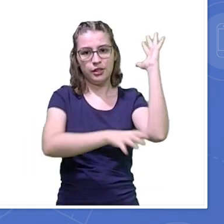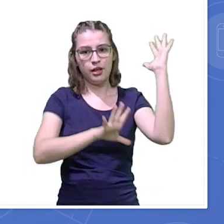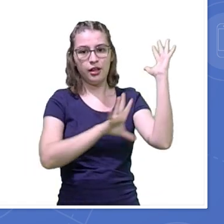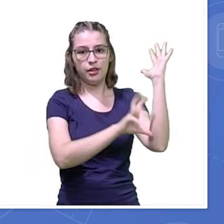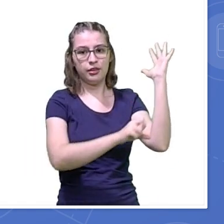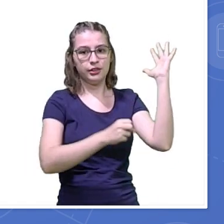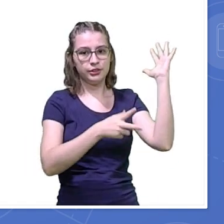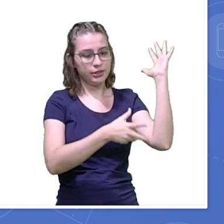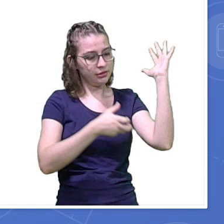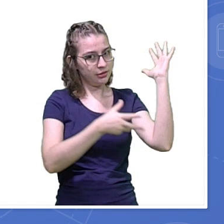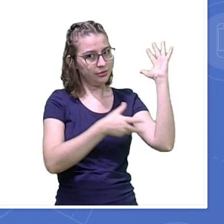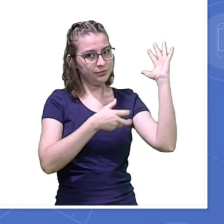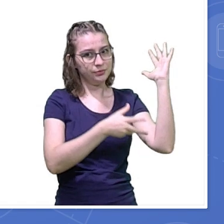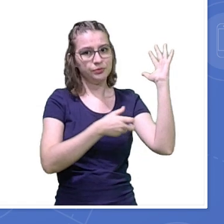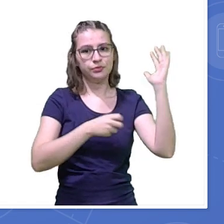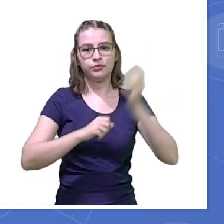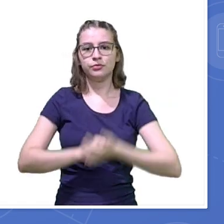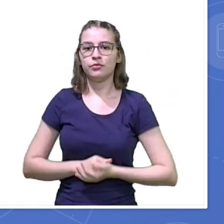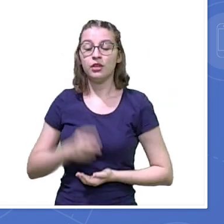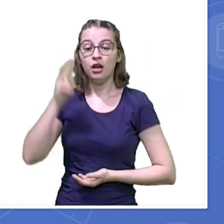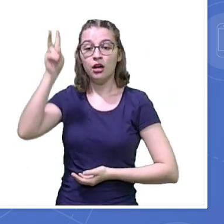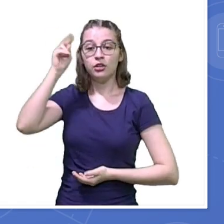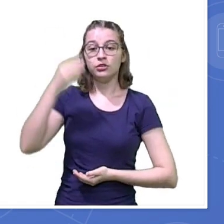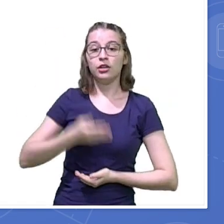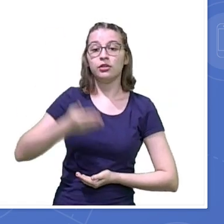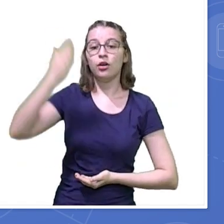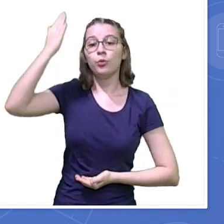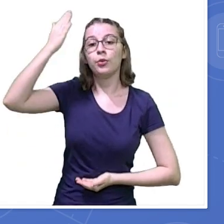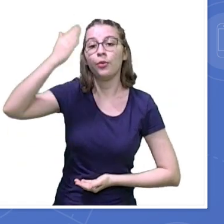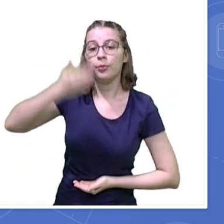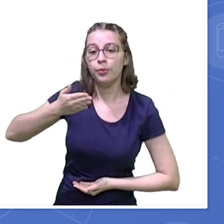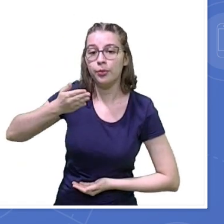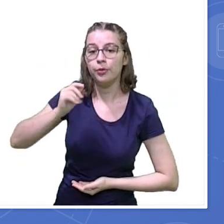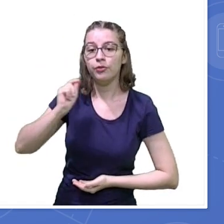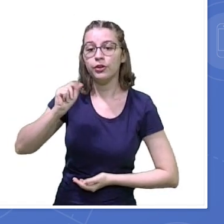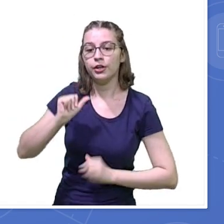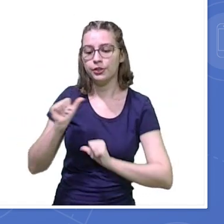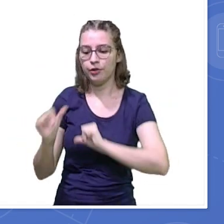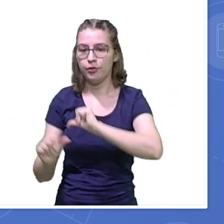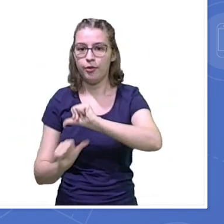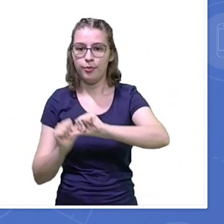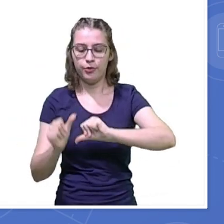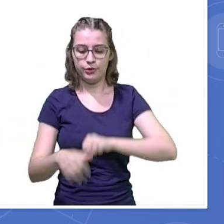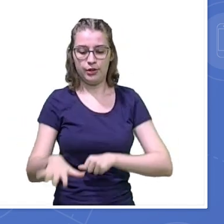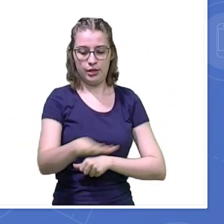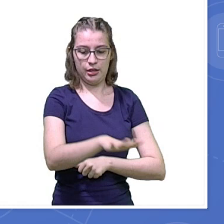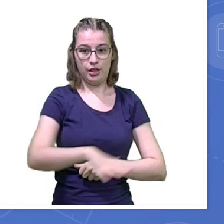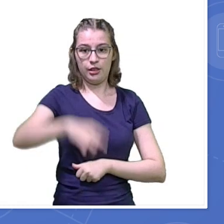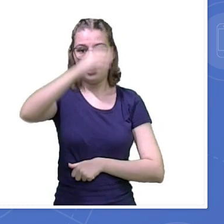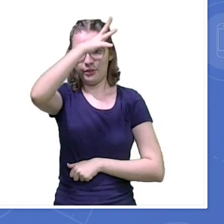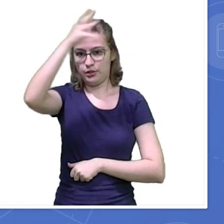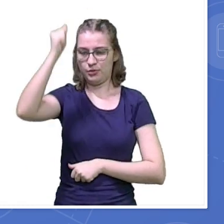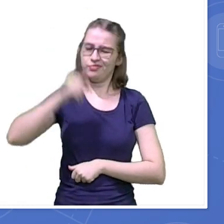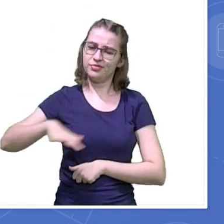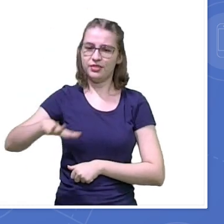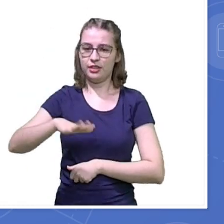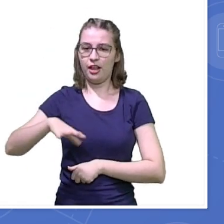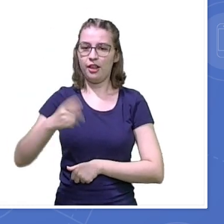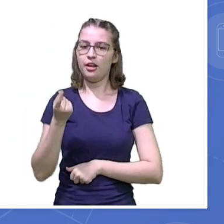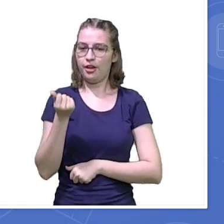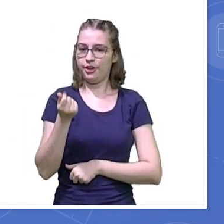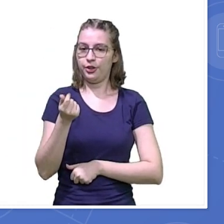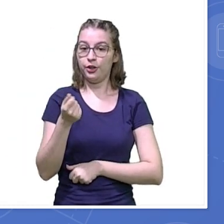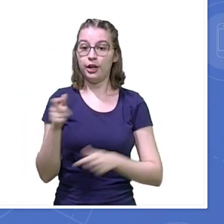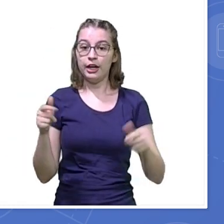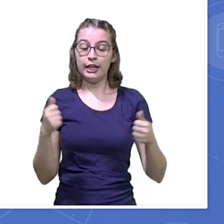houve muitas modificações no espaço amazônico do ponto de vista econômico, mas também do ponto de